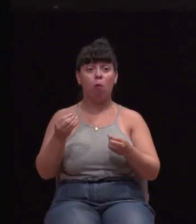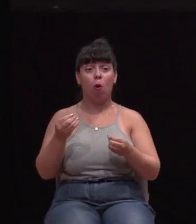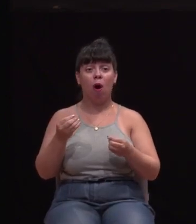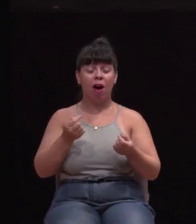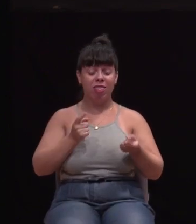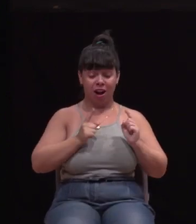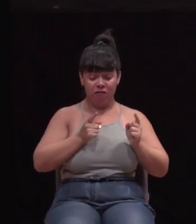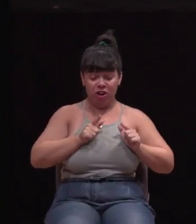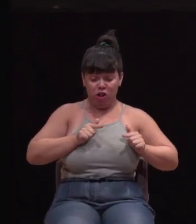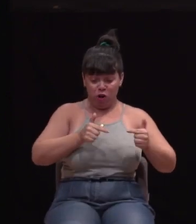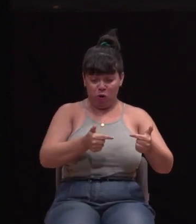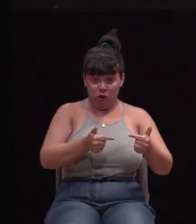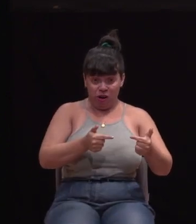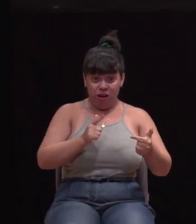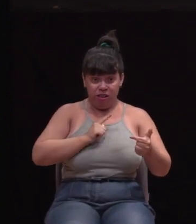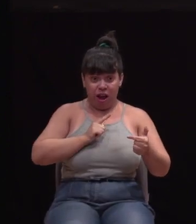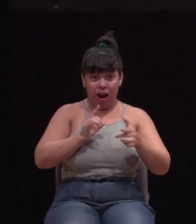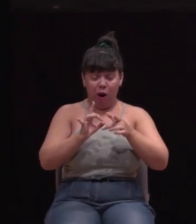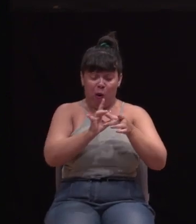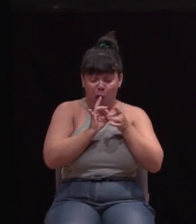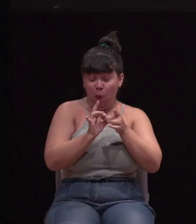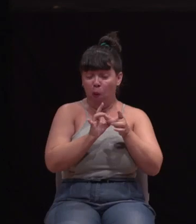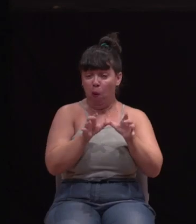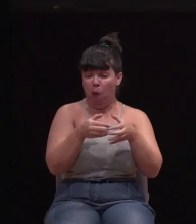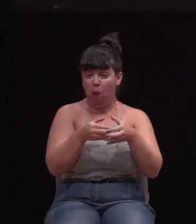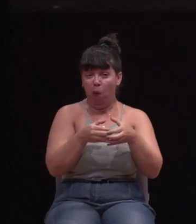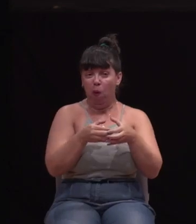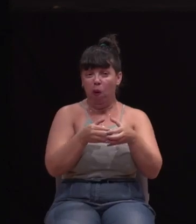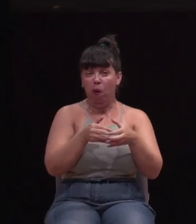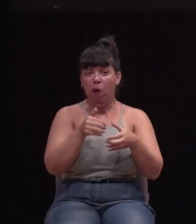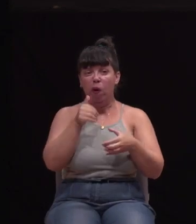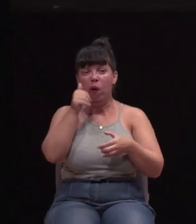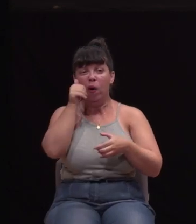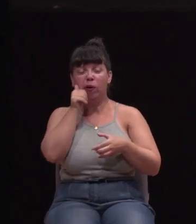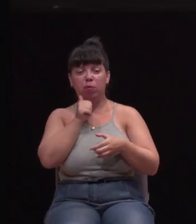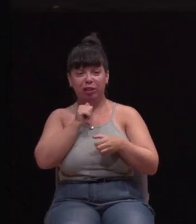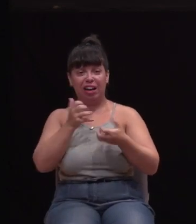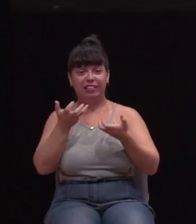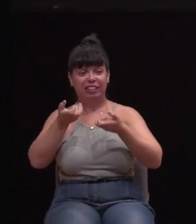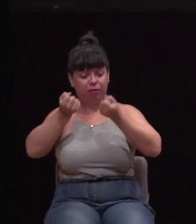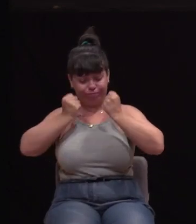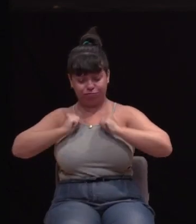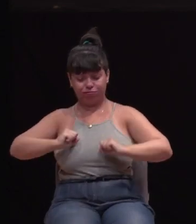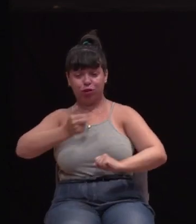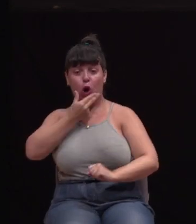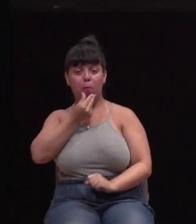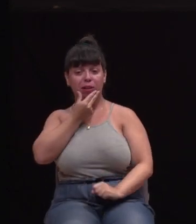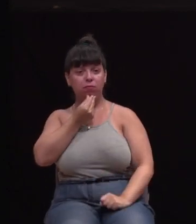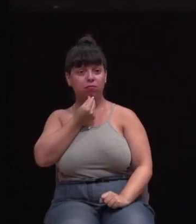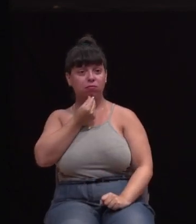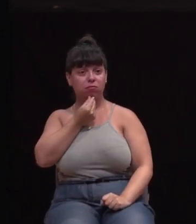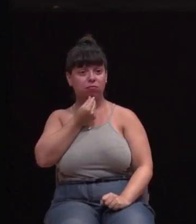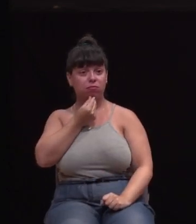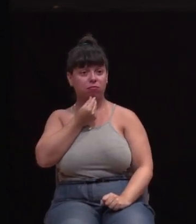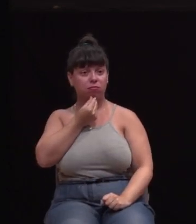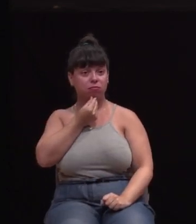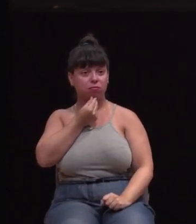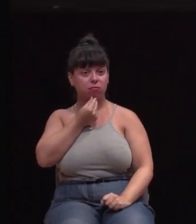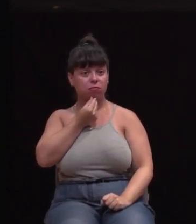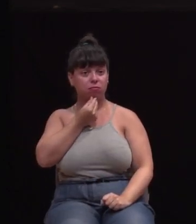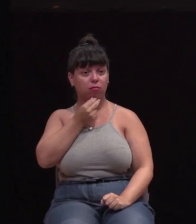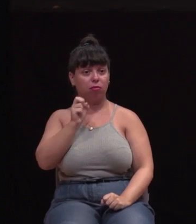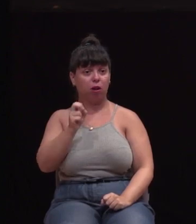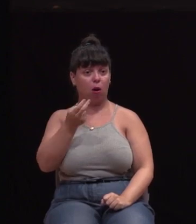travestis? Existe uma unidade entre mulheres que querem se travestir de homens? Tá? Ou